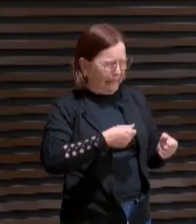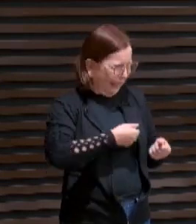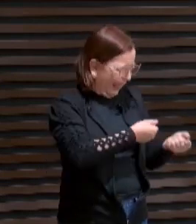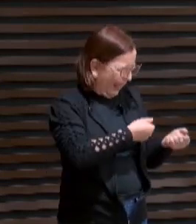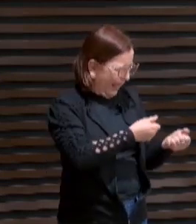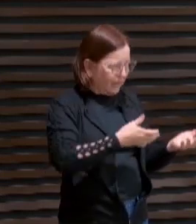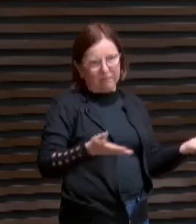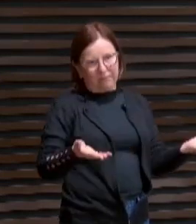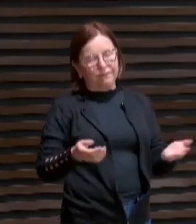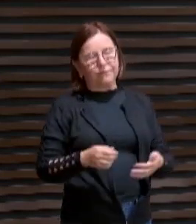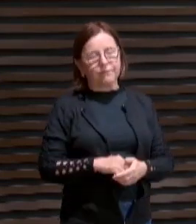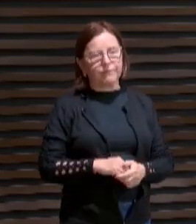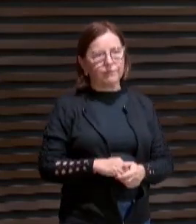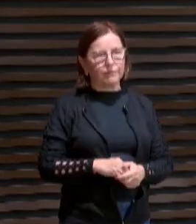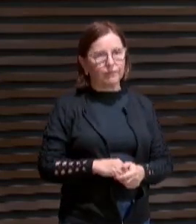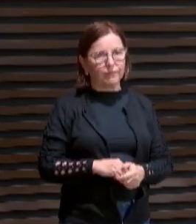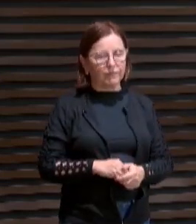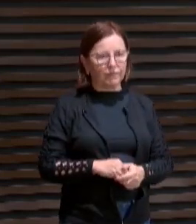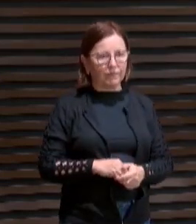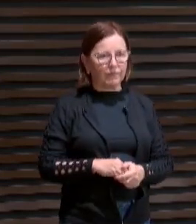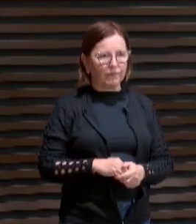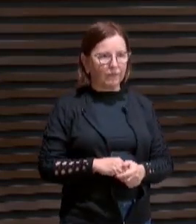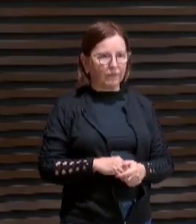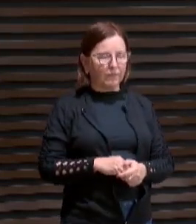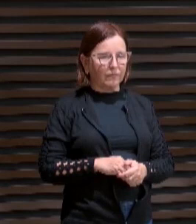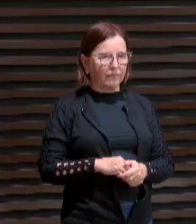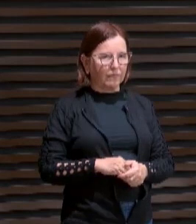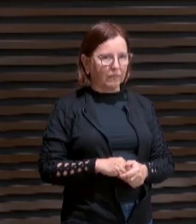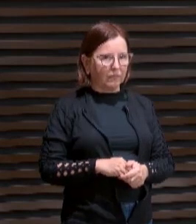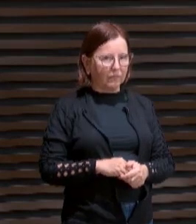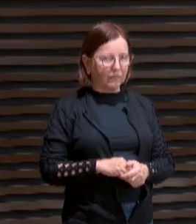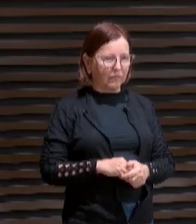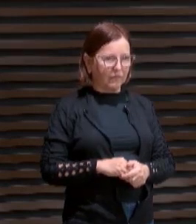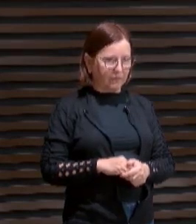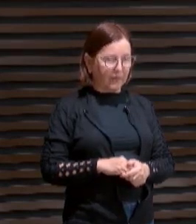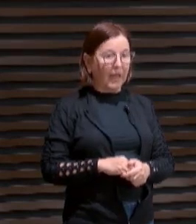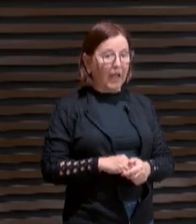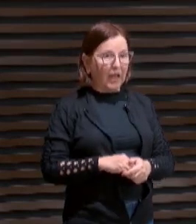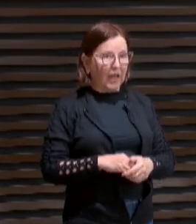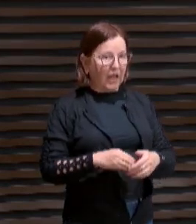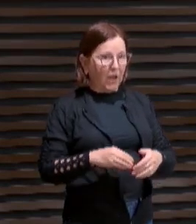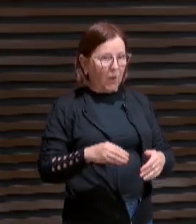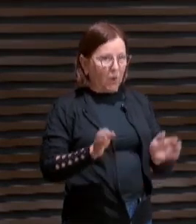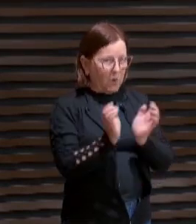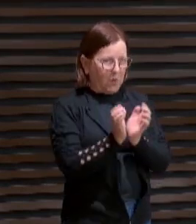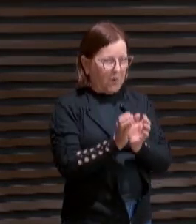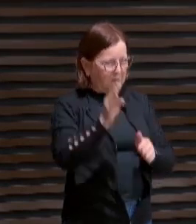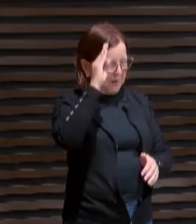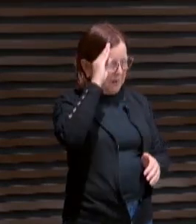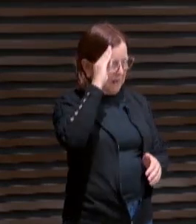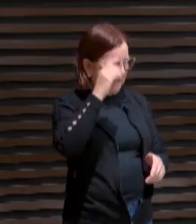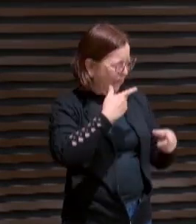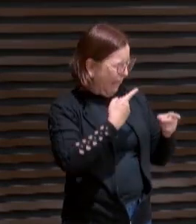Tratava-se de uma saudação que só se dava ao imperador, e ele aqui era dada de deboche ao rei dos reis.